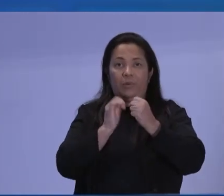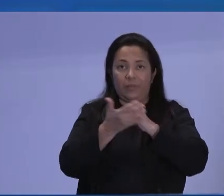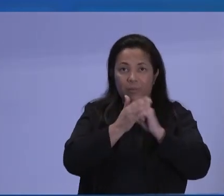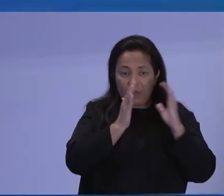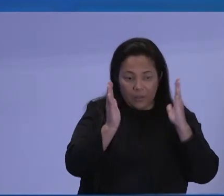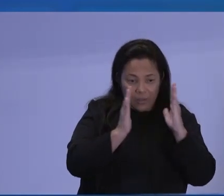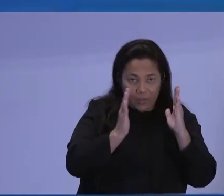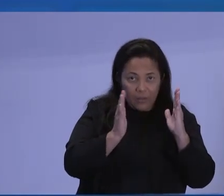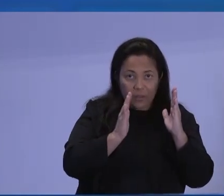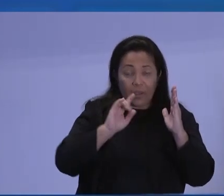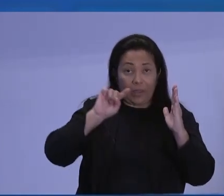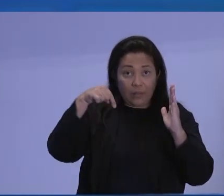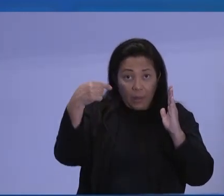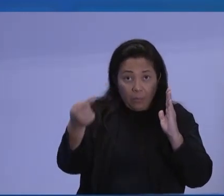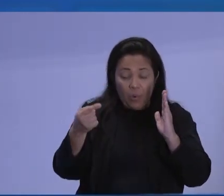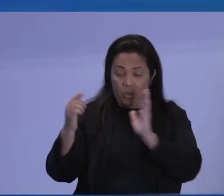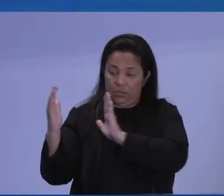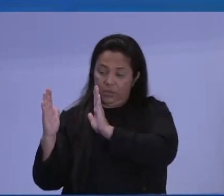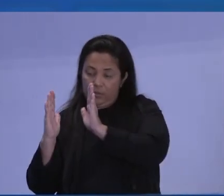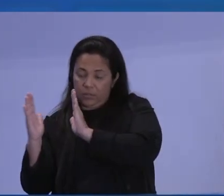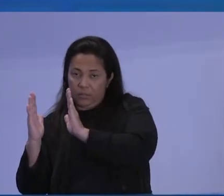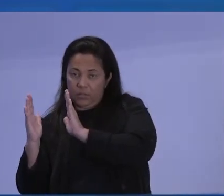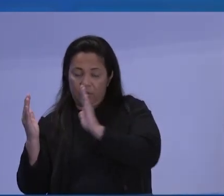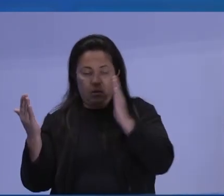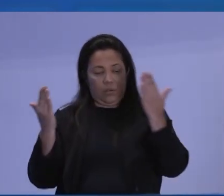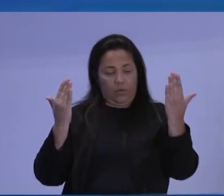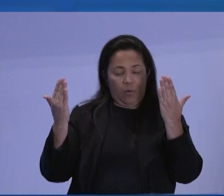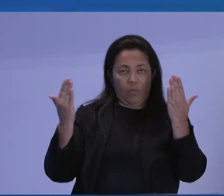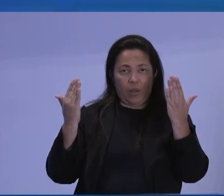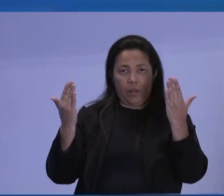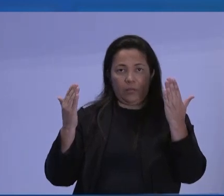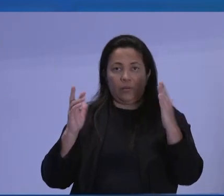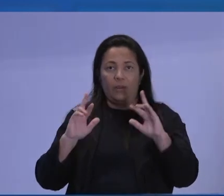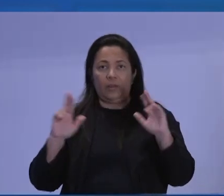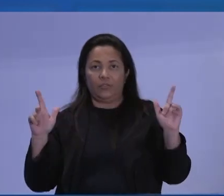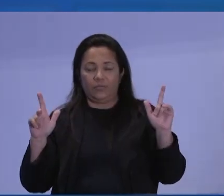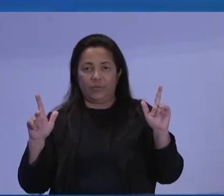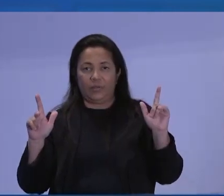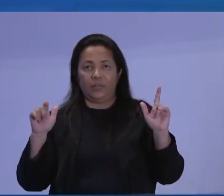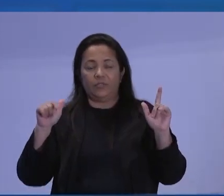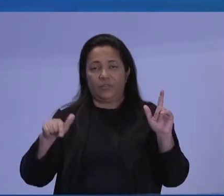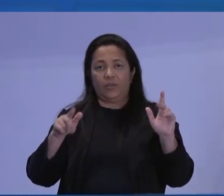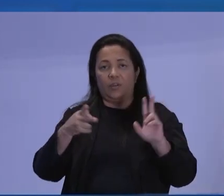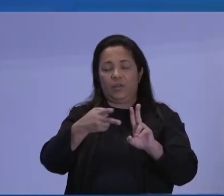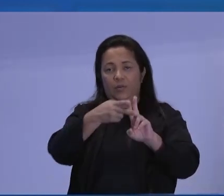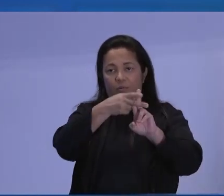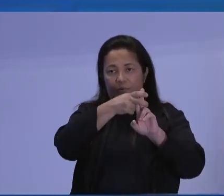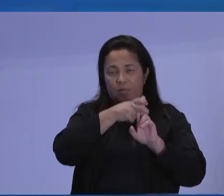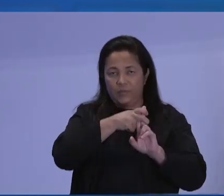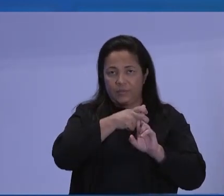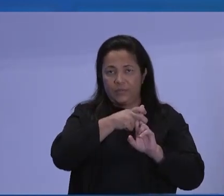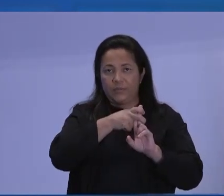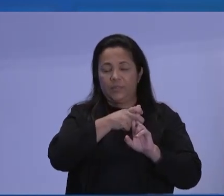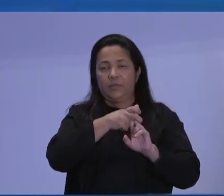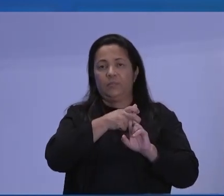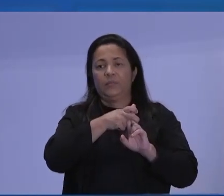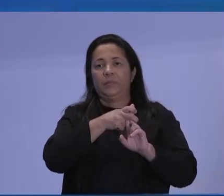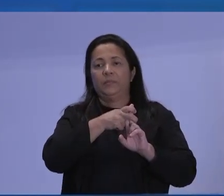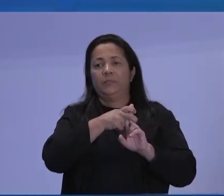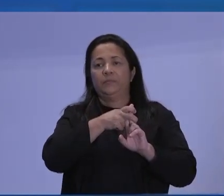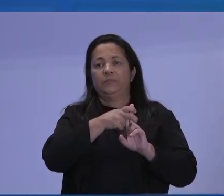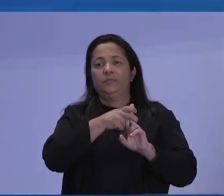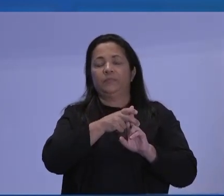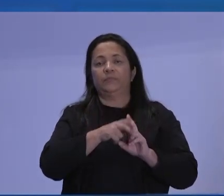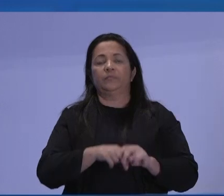ter visto o número de casos, mais contatos com hanseníase. Ou seja, o sistema de saúde, por algum motivo, ou seja, por um